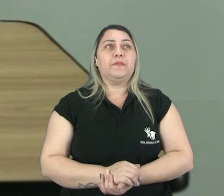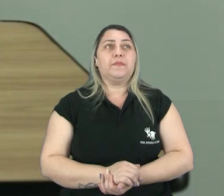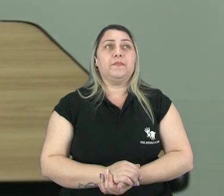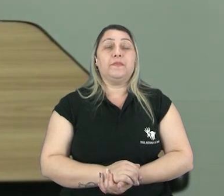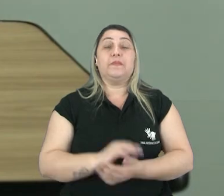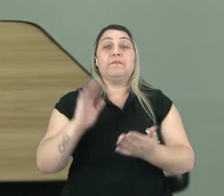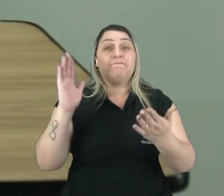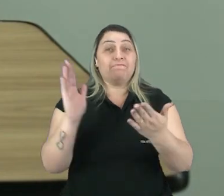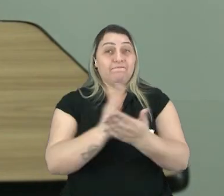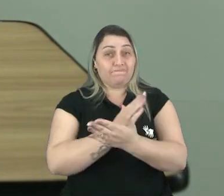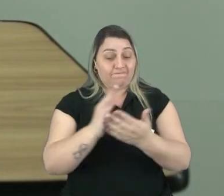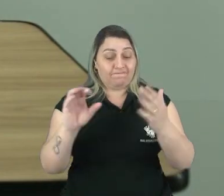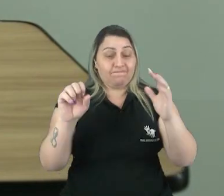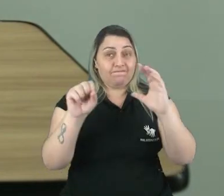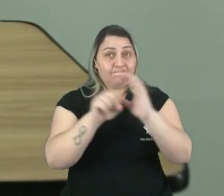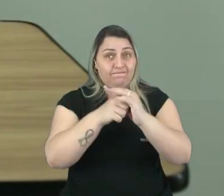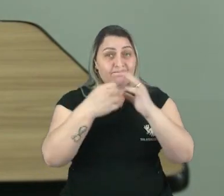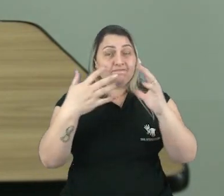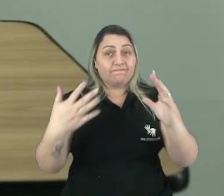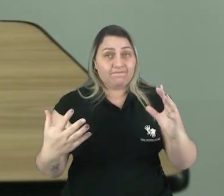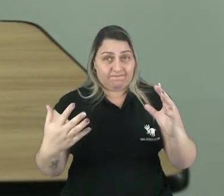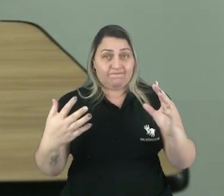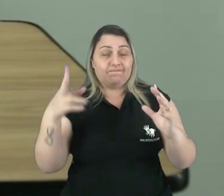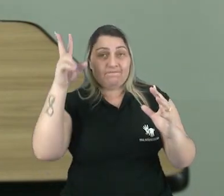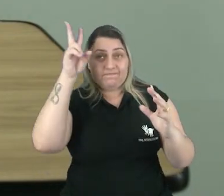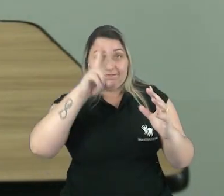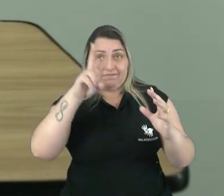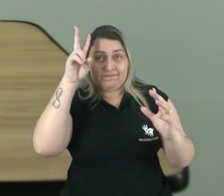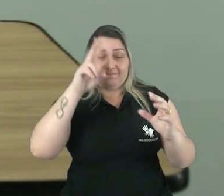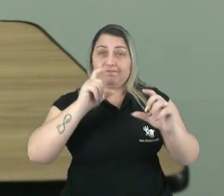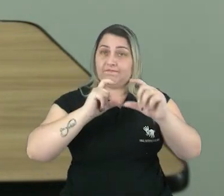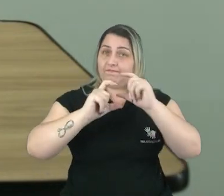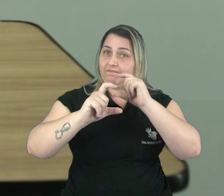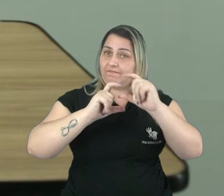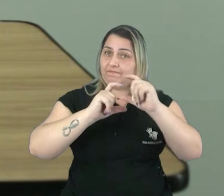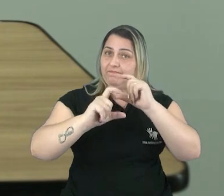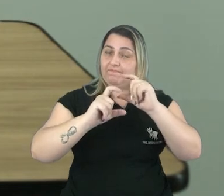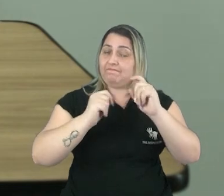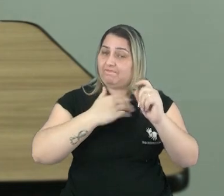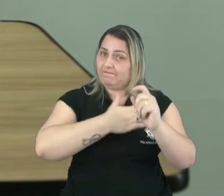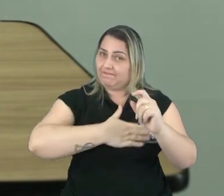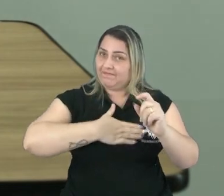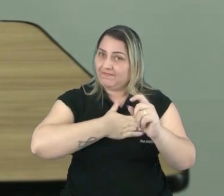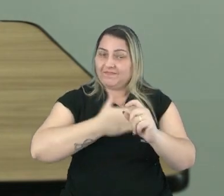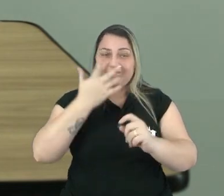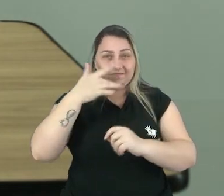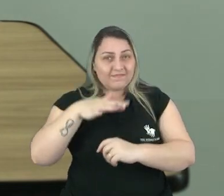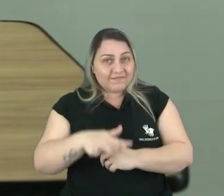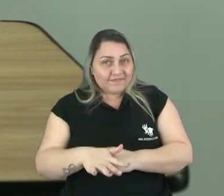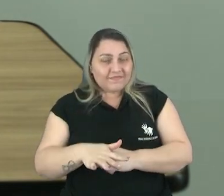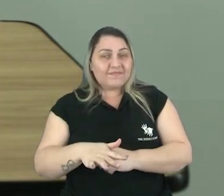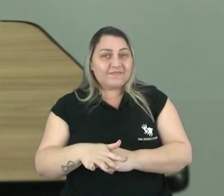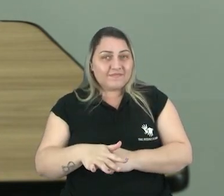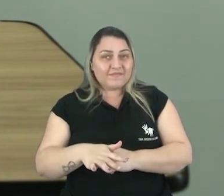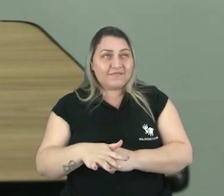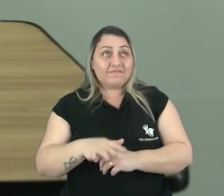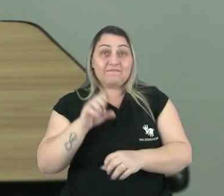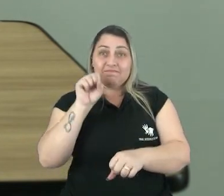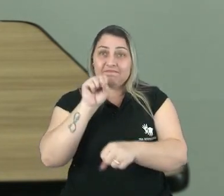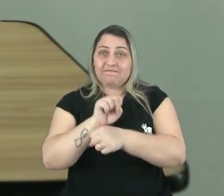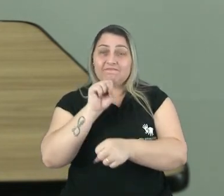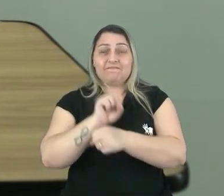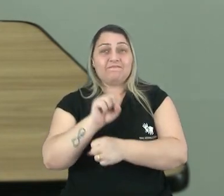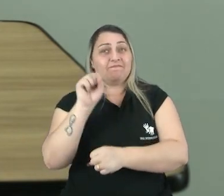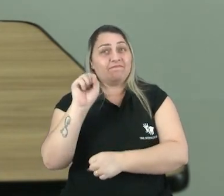Foram algumas das características de história em quadrinhos. Gostaram, crianças? Espero